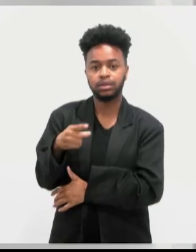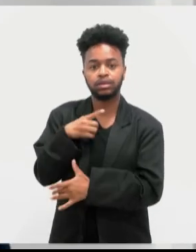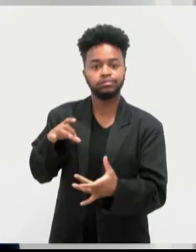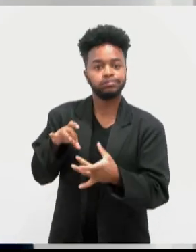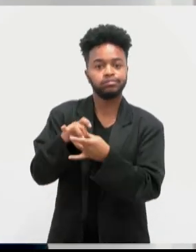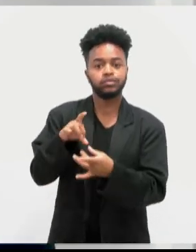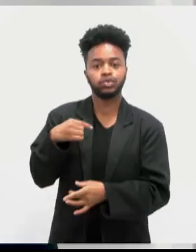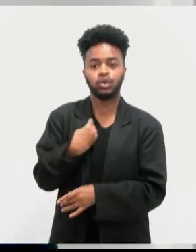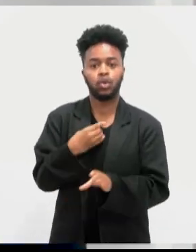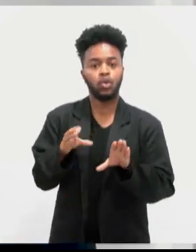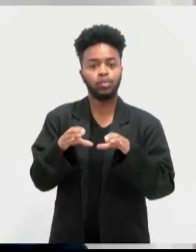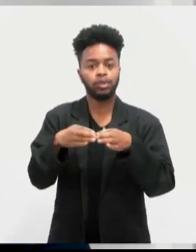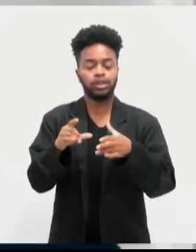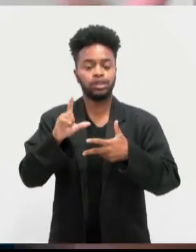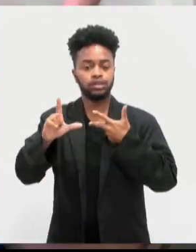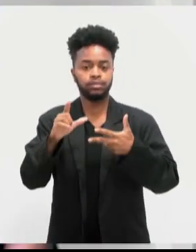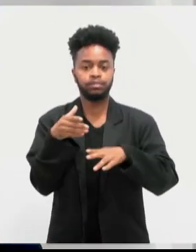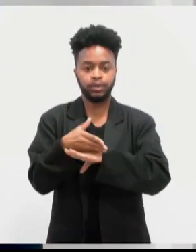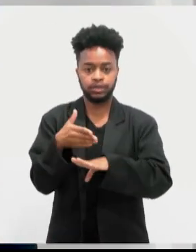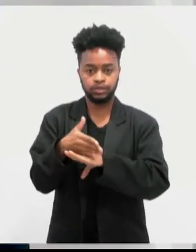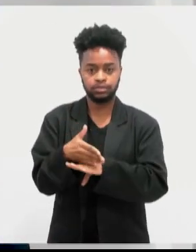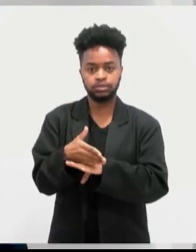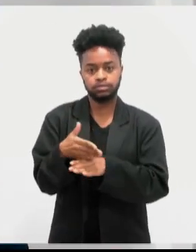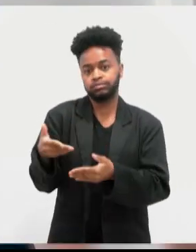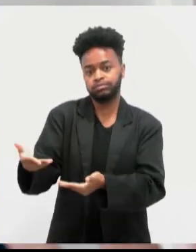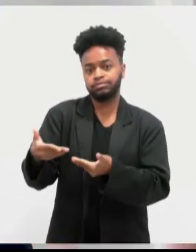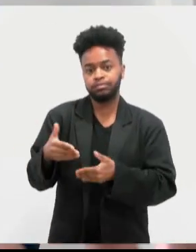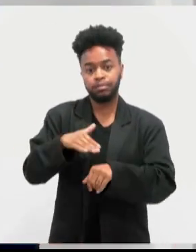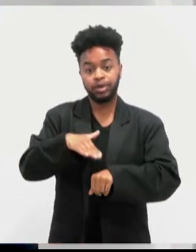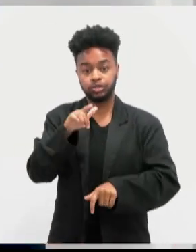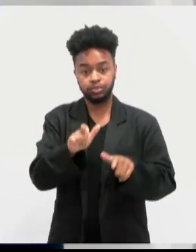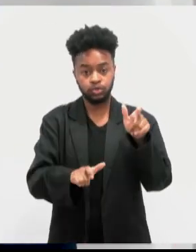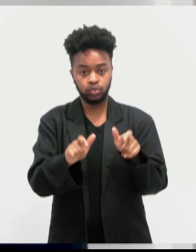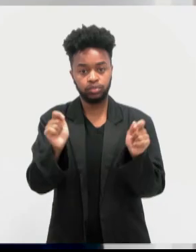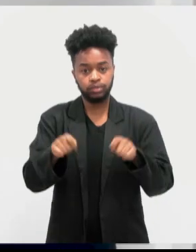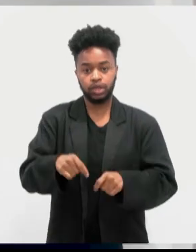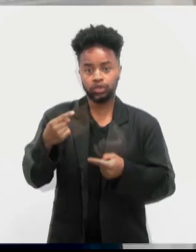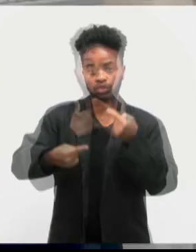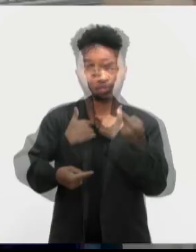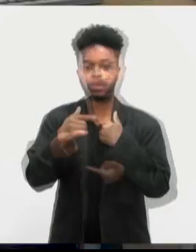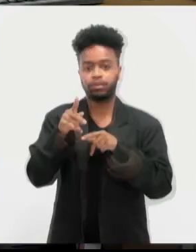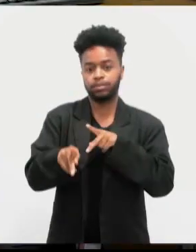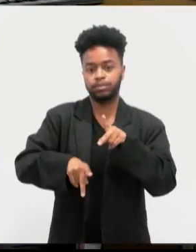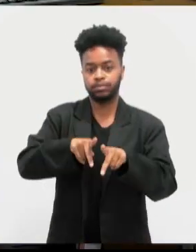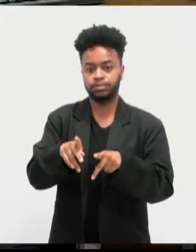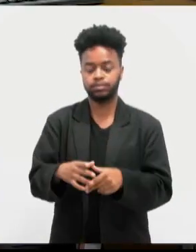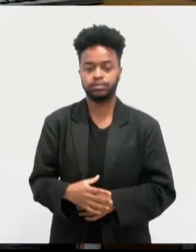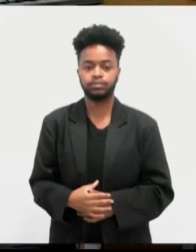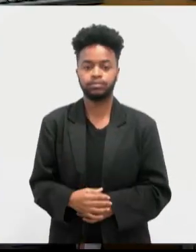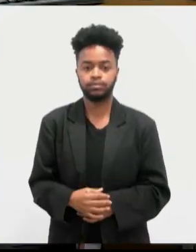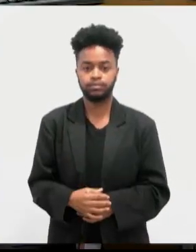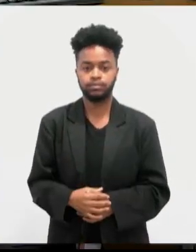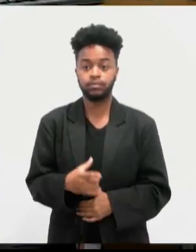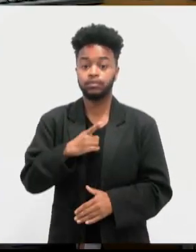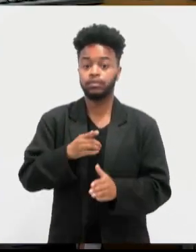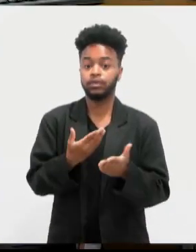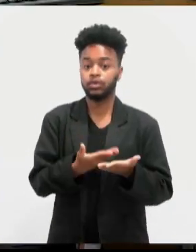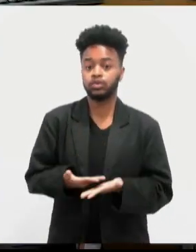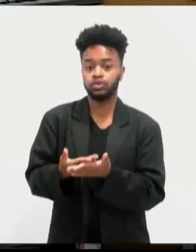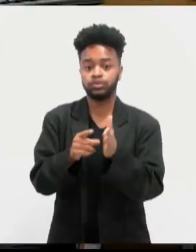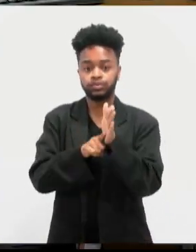Comissão de Legislação Participativa, que vai chamar mais gente ainda para discutir aquilo que já nasceu da vontade do povo. Estudo do